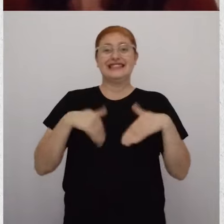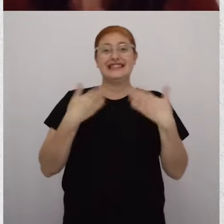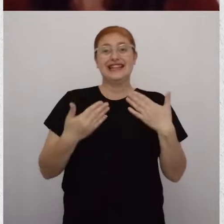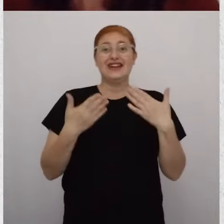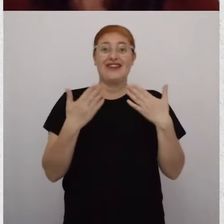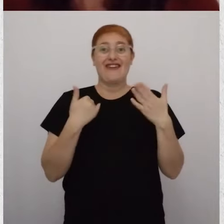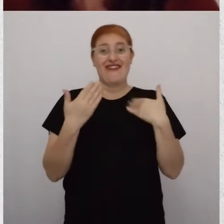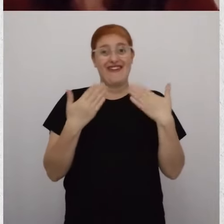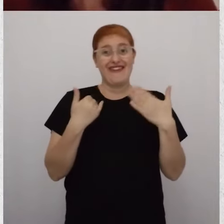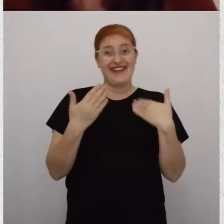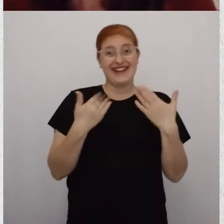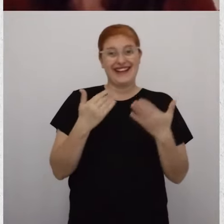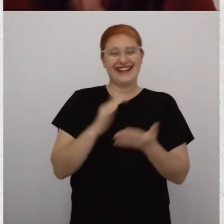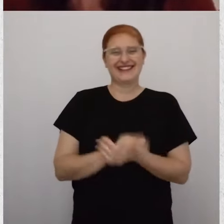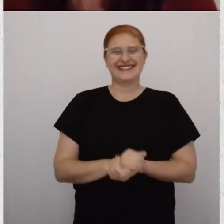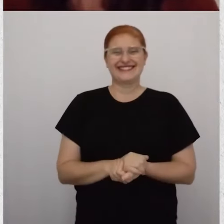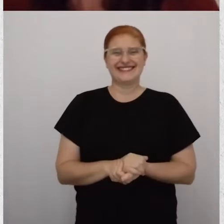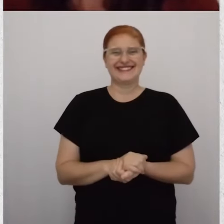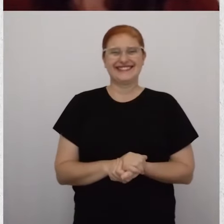contigo.